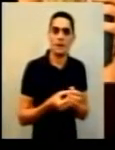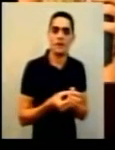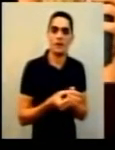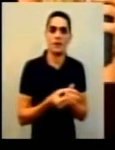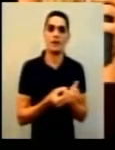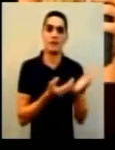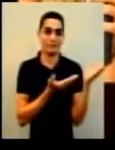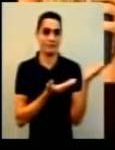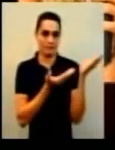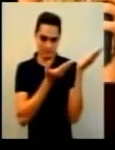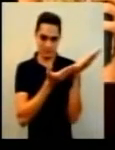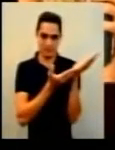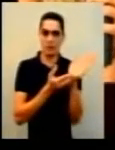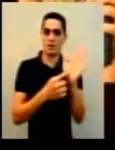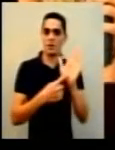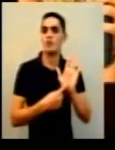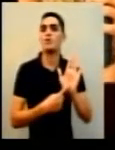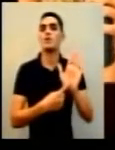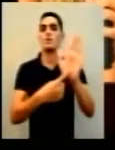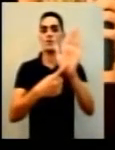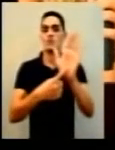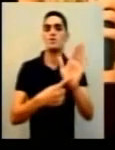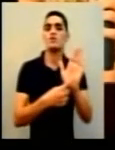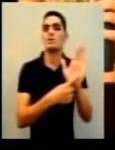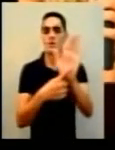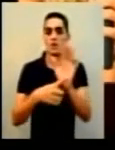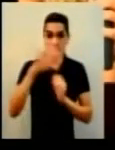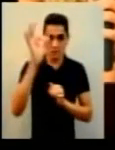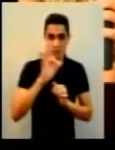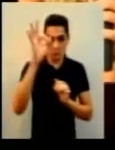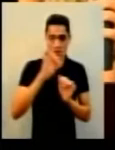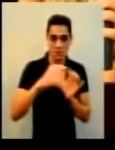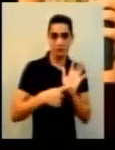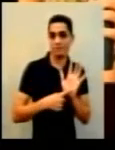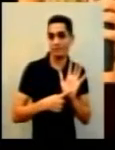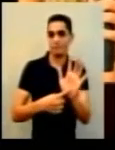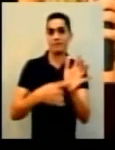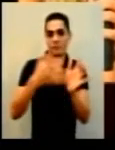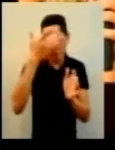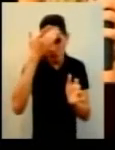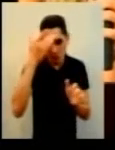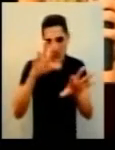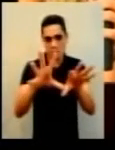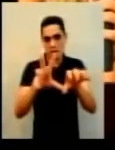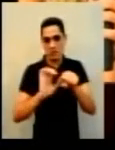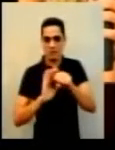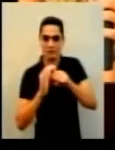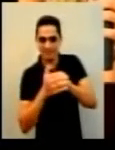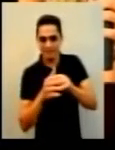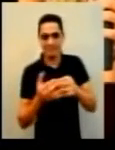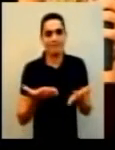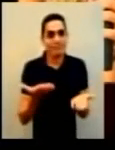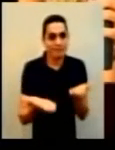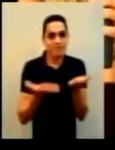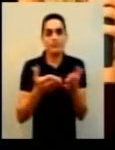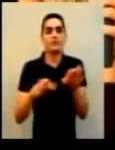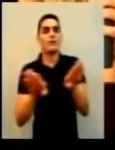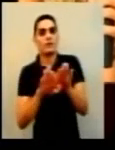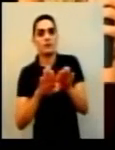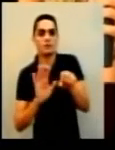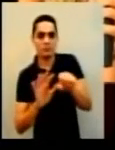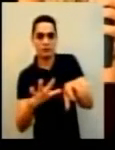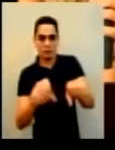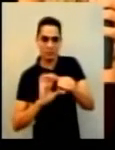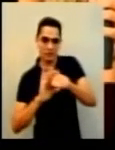nós trouxemos para vocês para que verificassem o percentual de casos leves e graves que foram confirmados para COVID